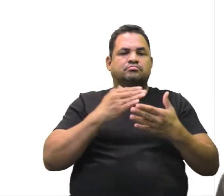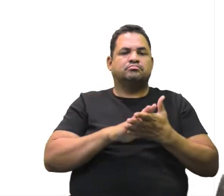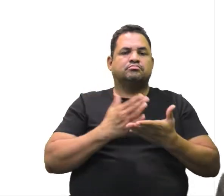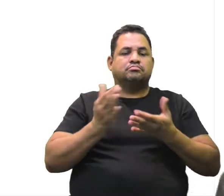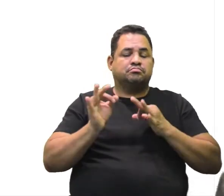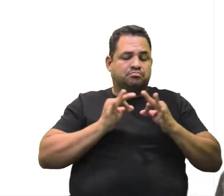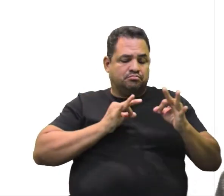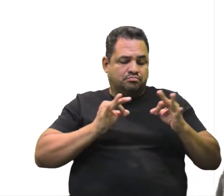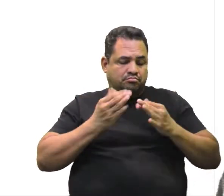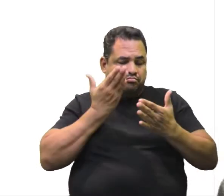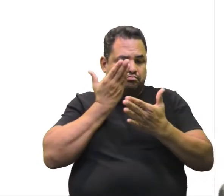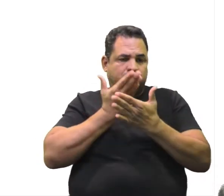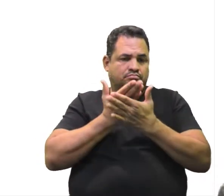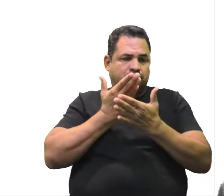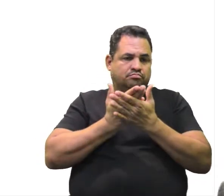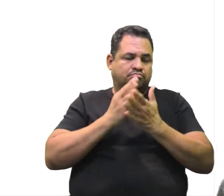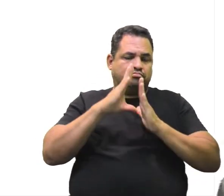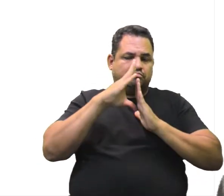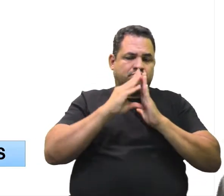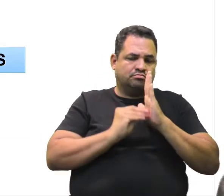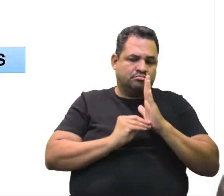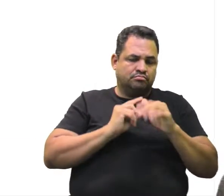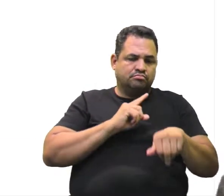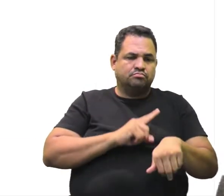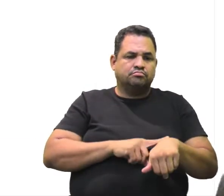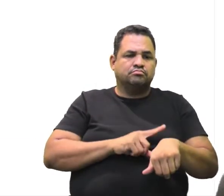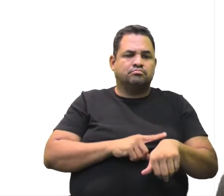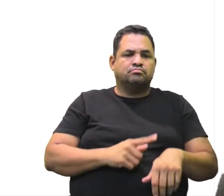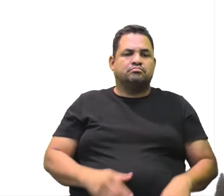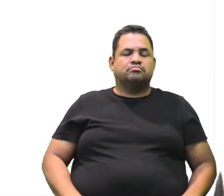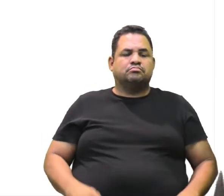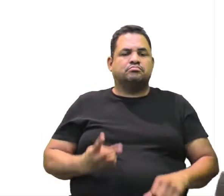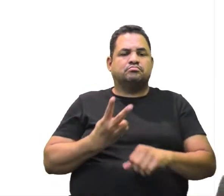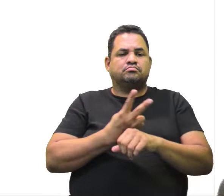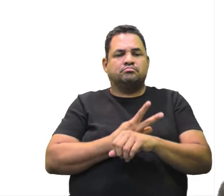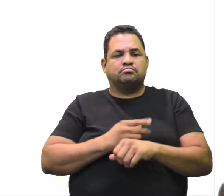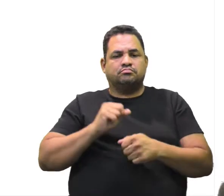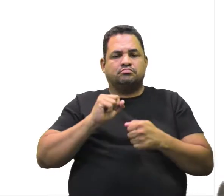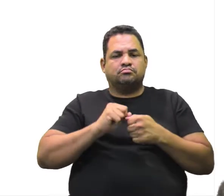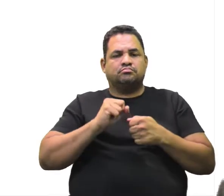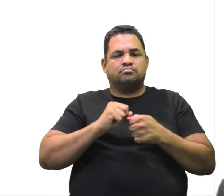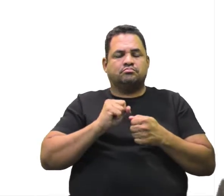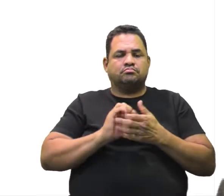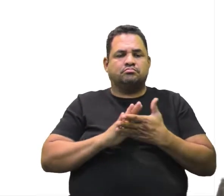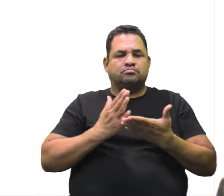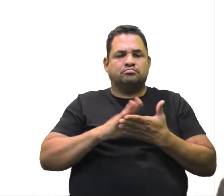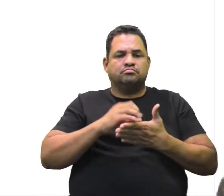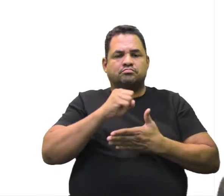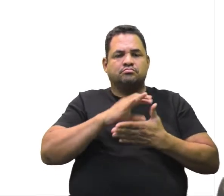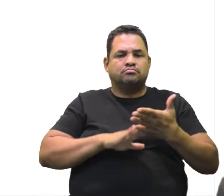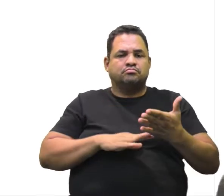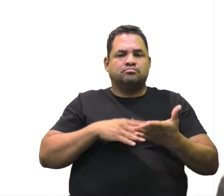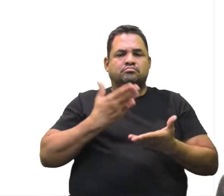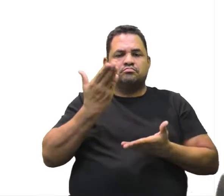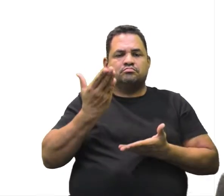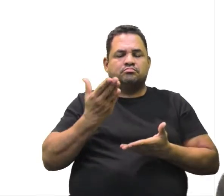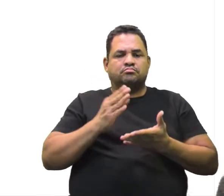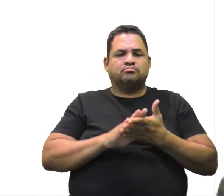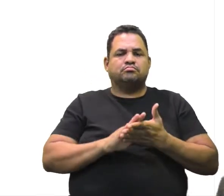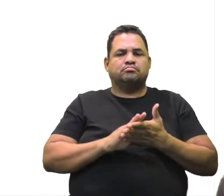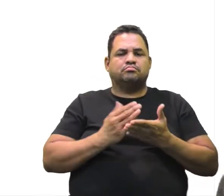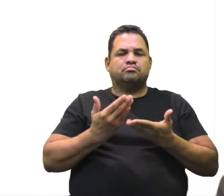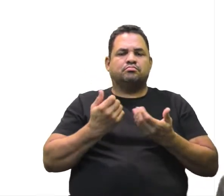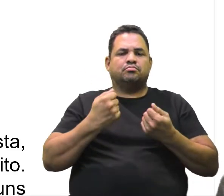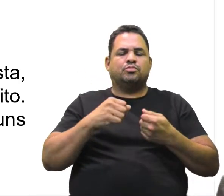se preparar estudando os conteúdos e procure resoluções comentadas das provas, né? Para que